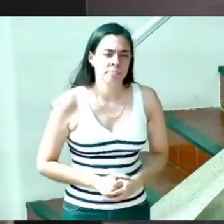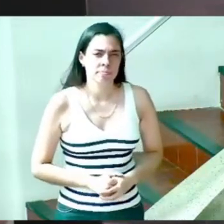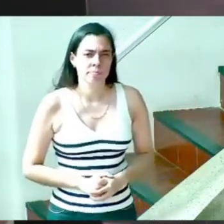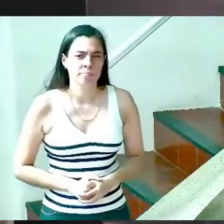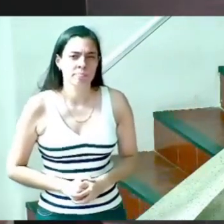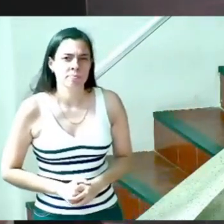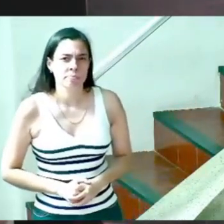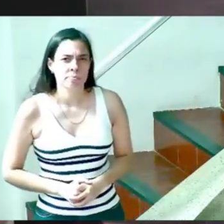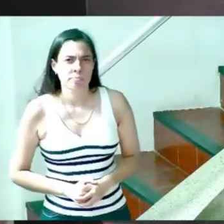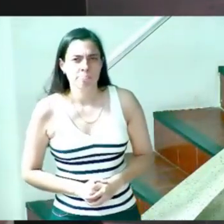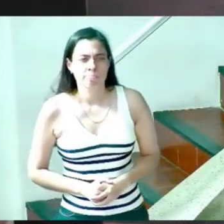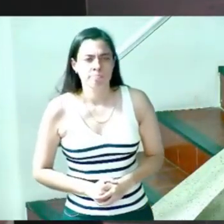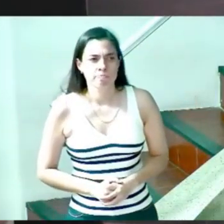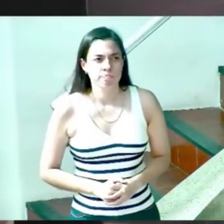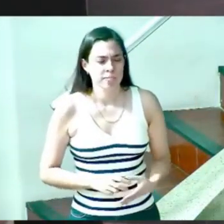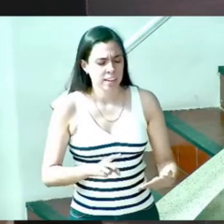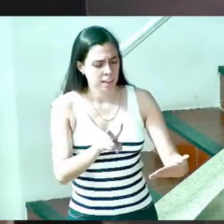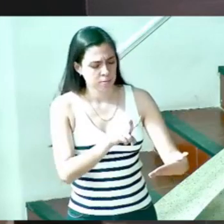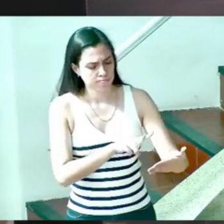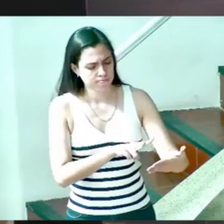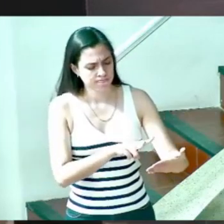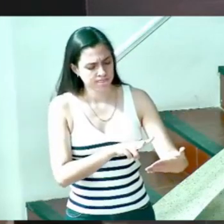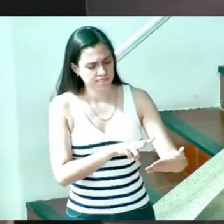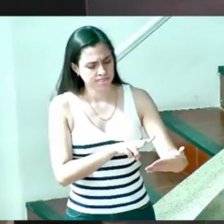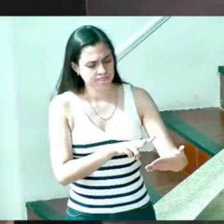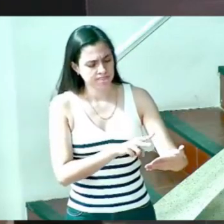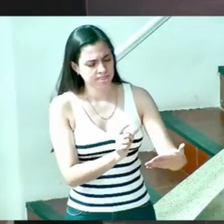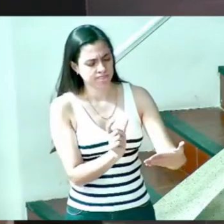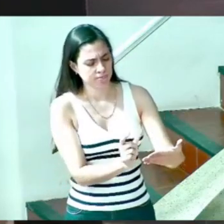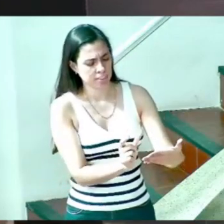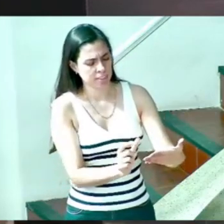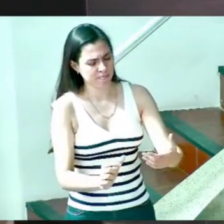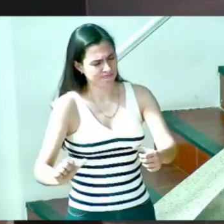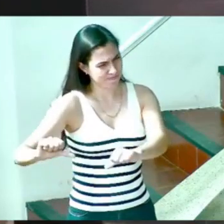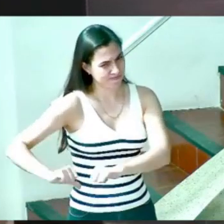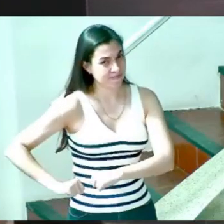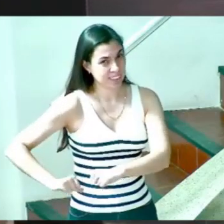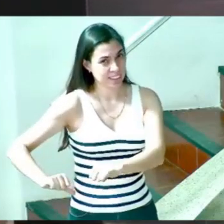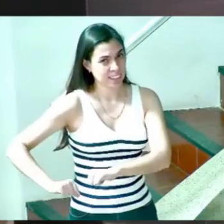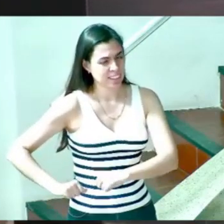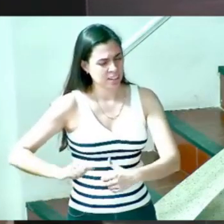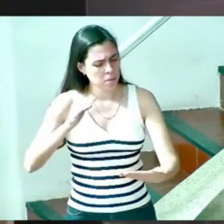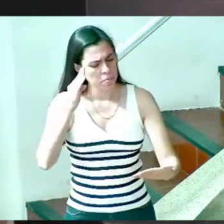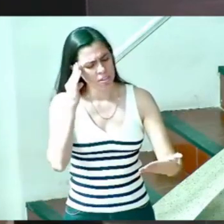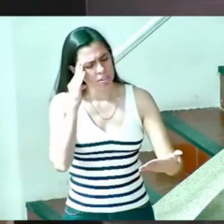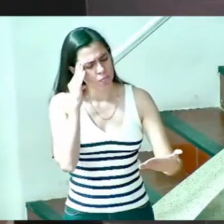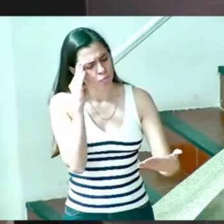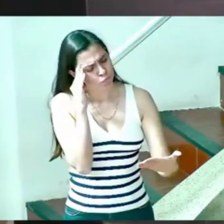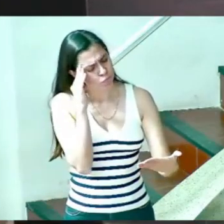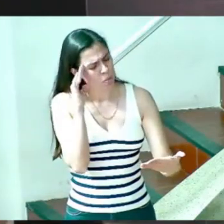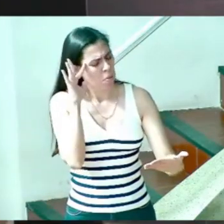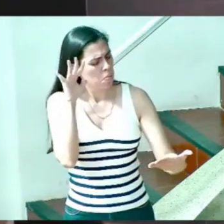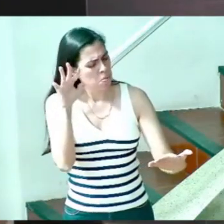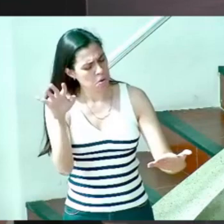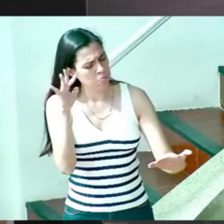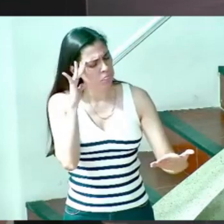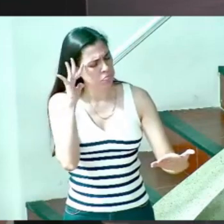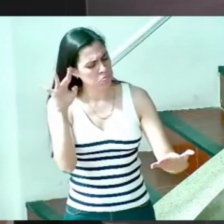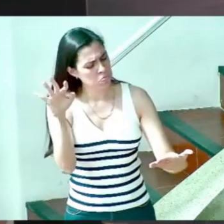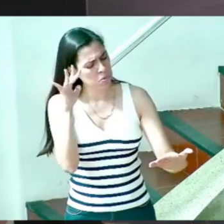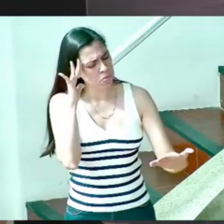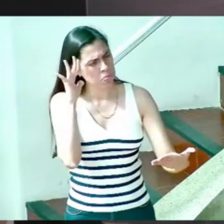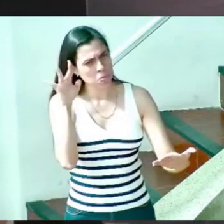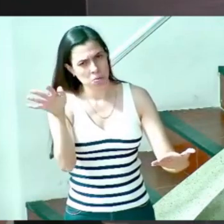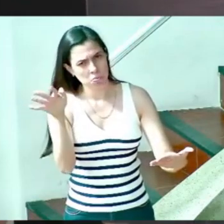Quando nós ouvimos esta palavra, talvez sejamos conduzidos a pensar nela de uma